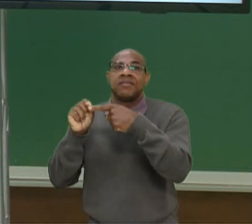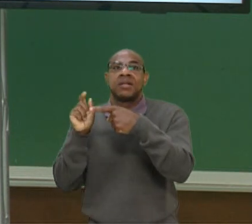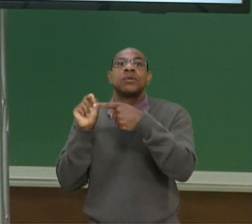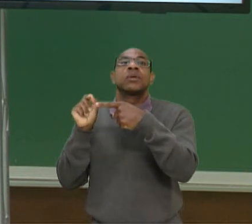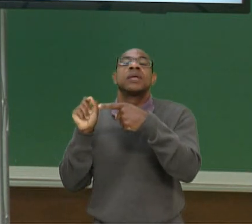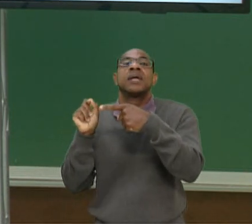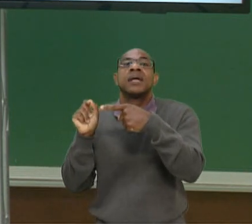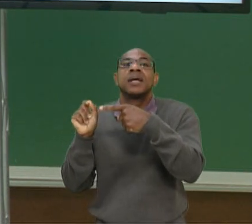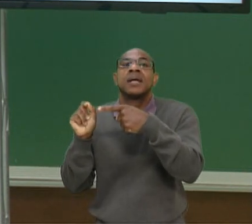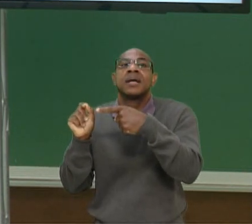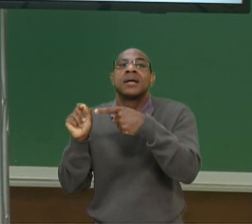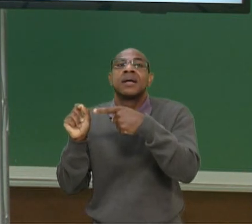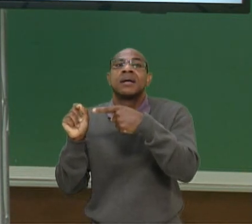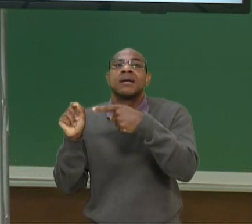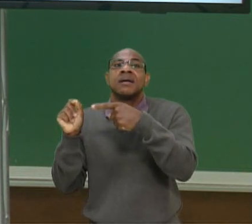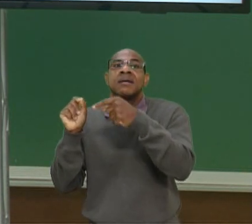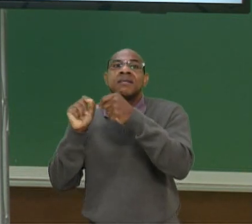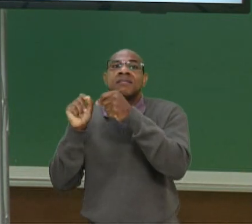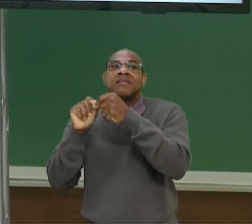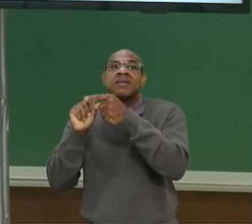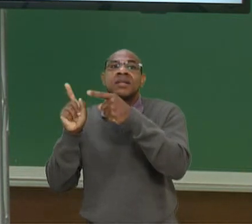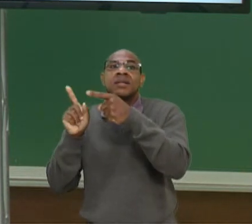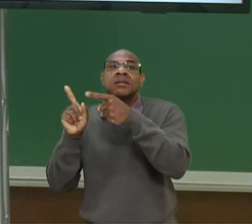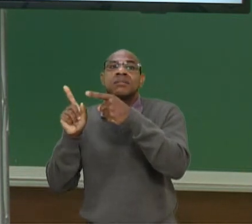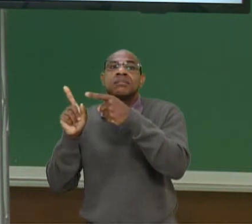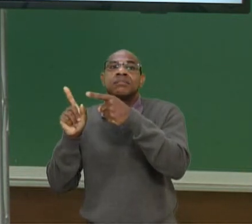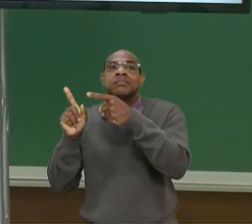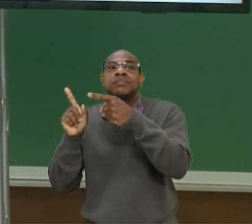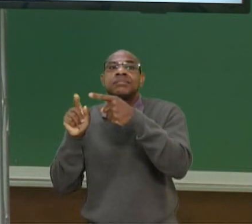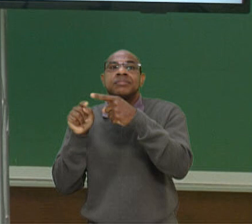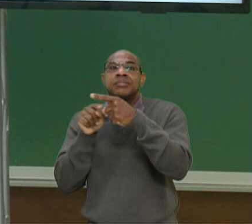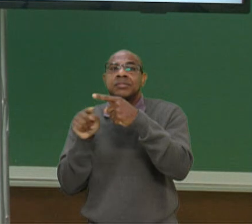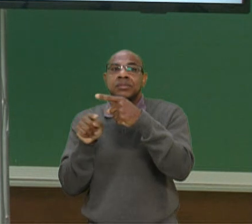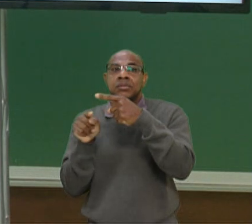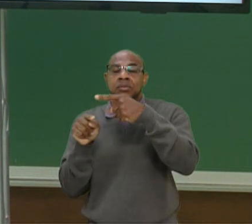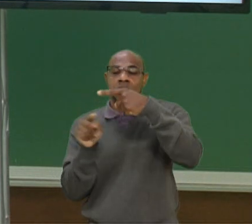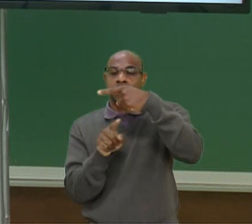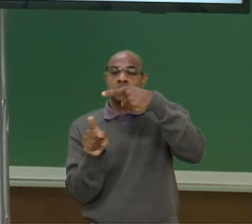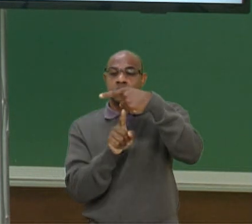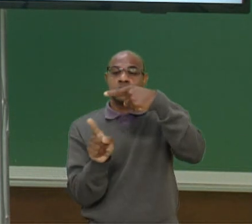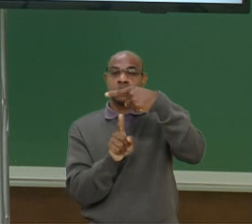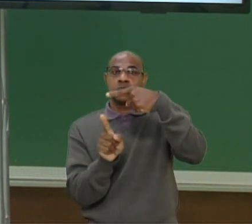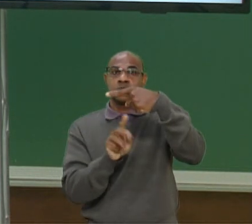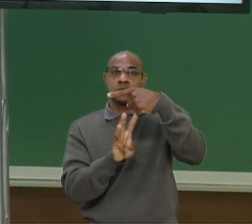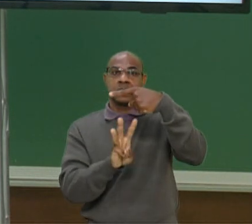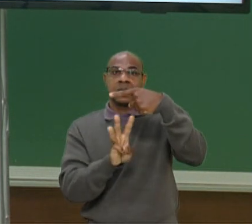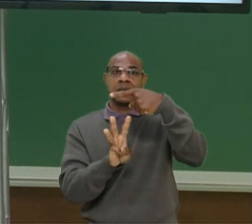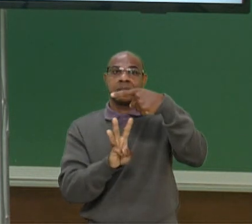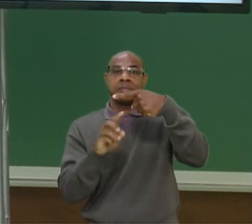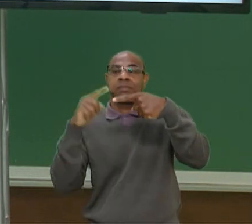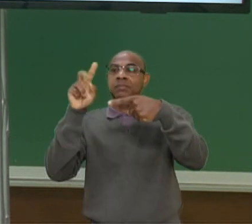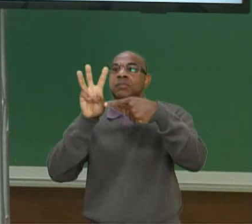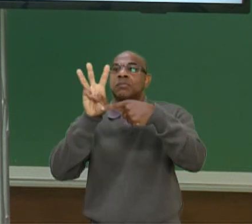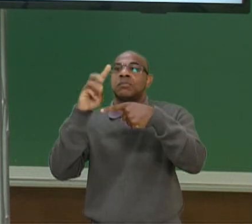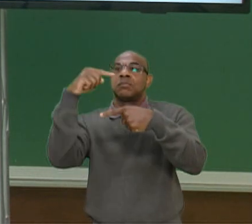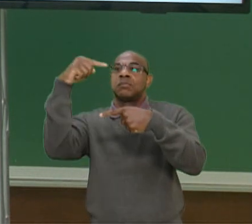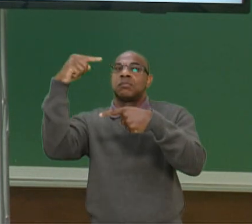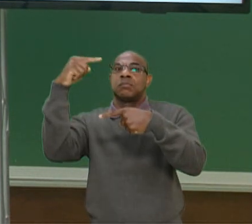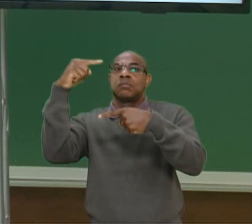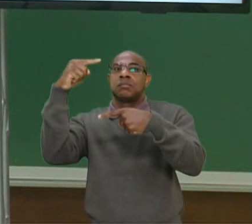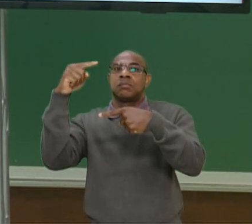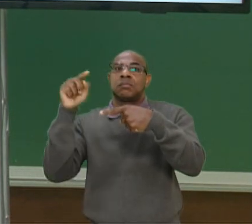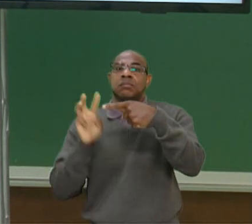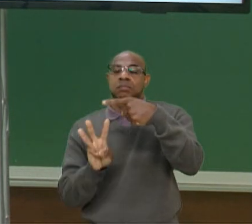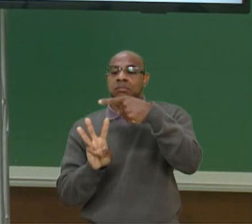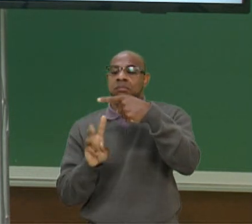produto do conjugado desse denominador aqui, o conjugado de W dividido pelo conjugado de